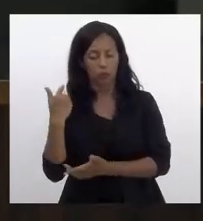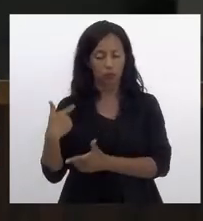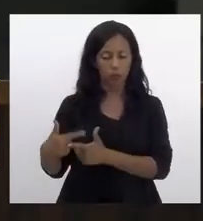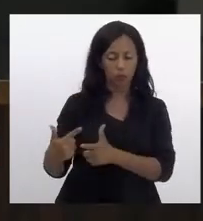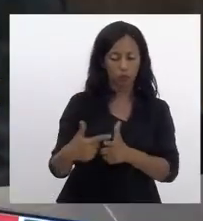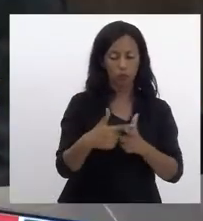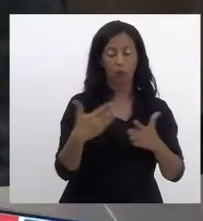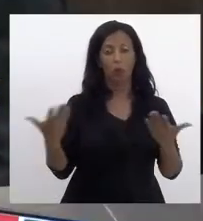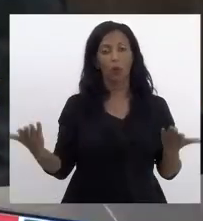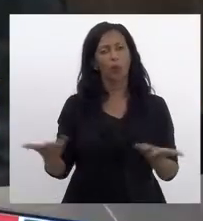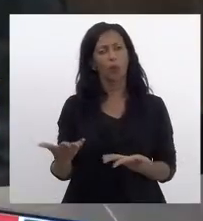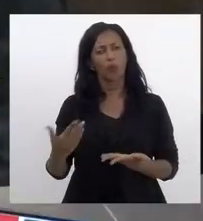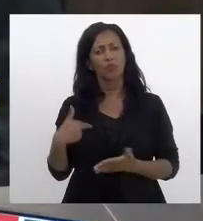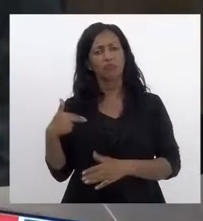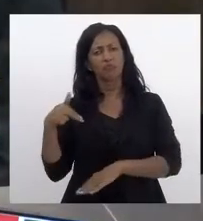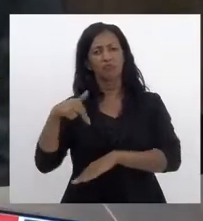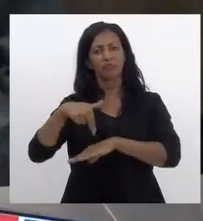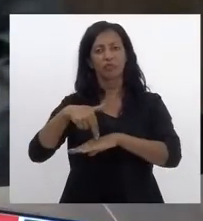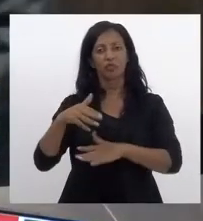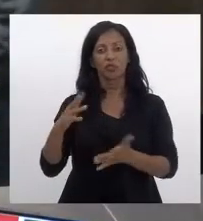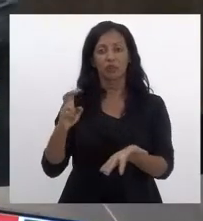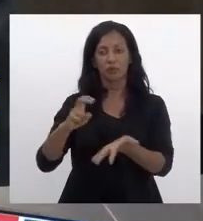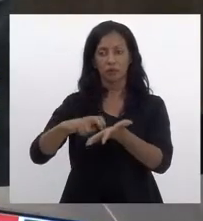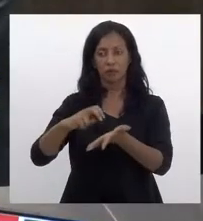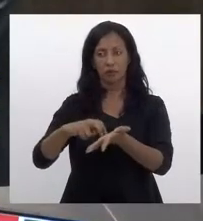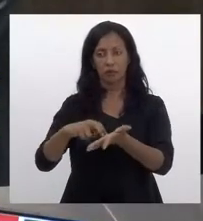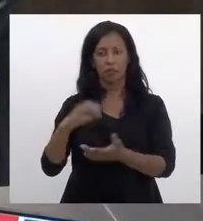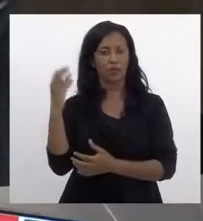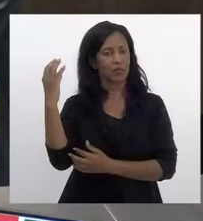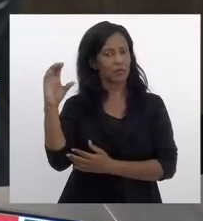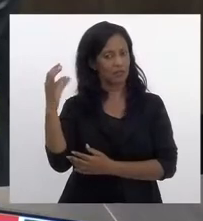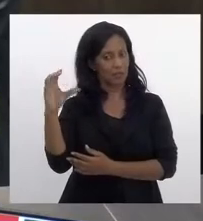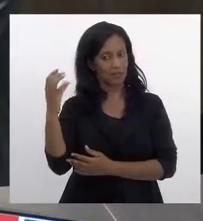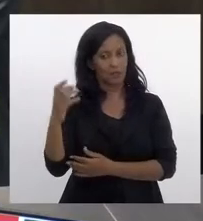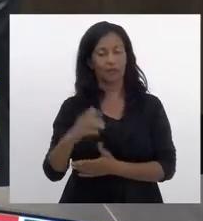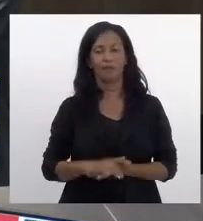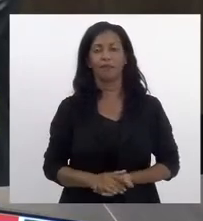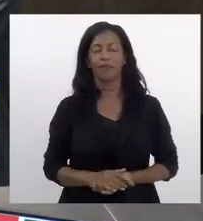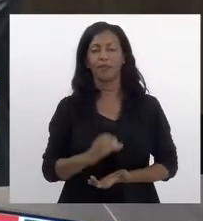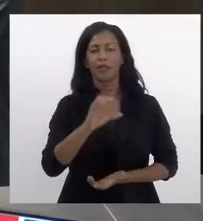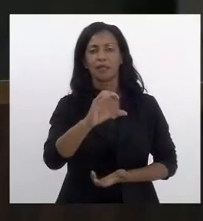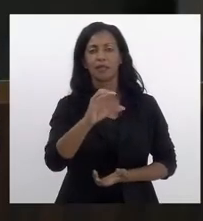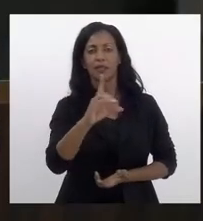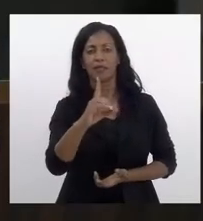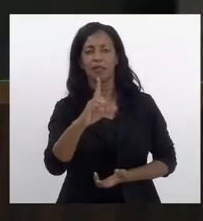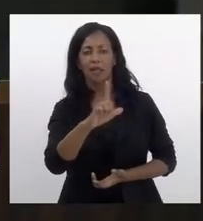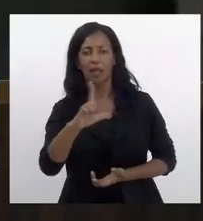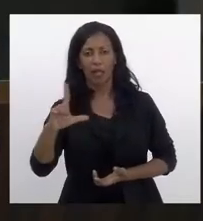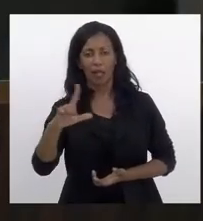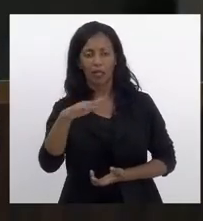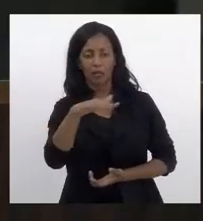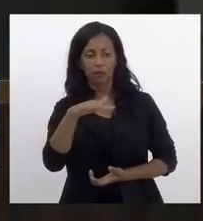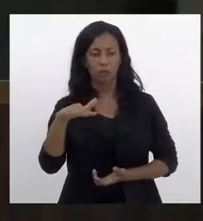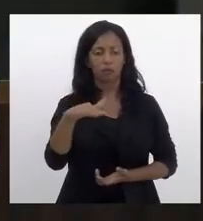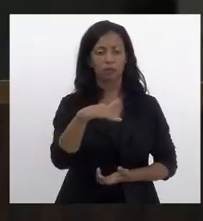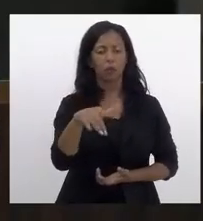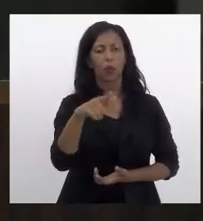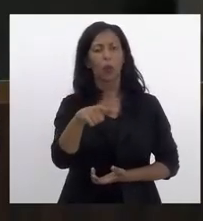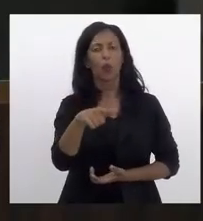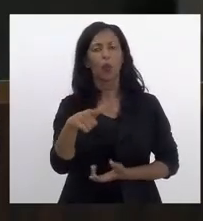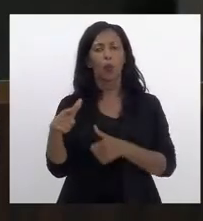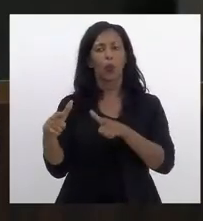hoje estive pela manhã em Niterói, no CDL de Niterói, onde recebi